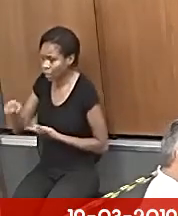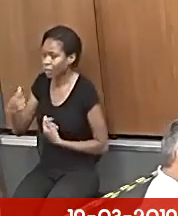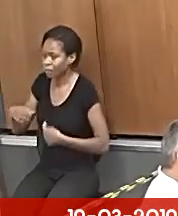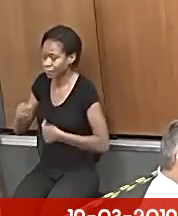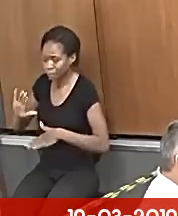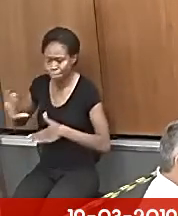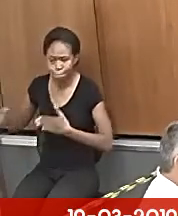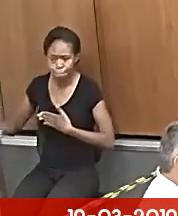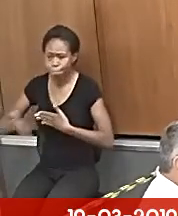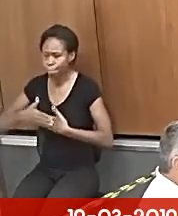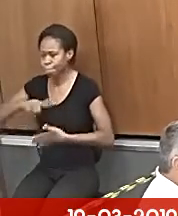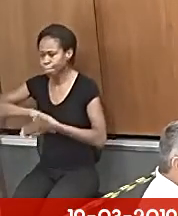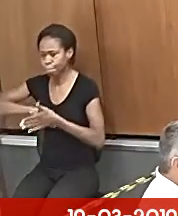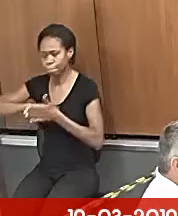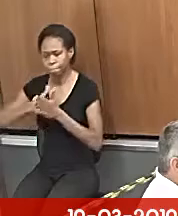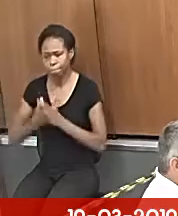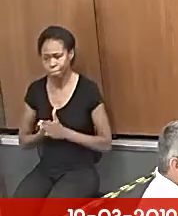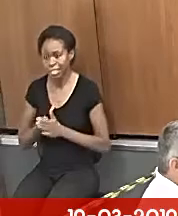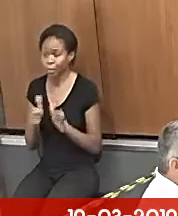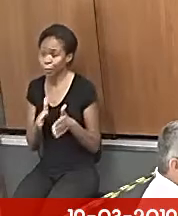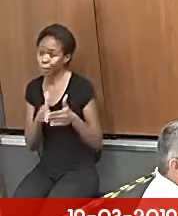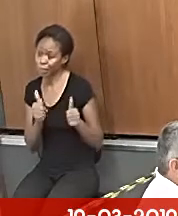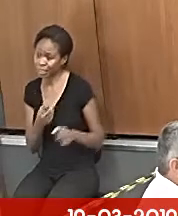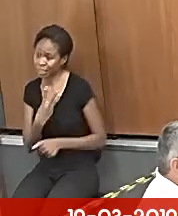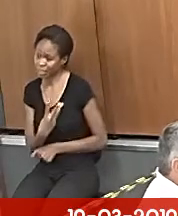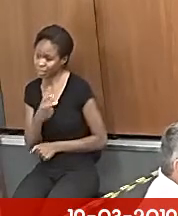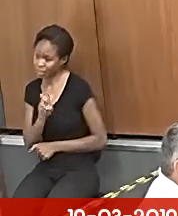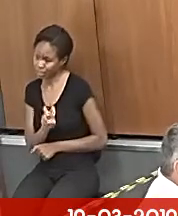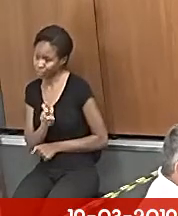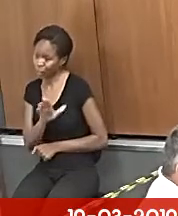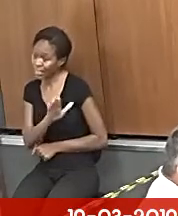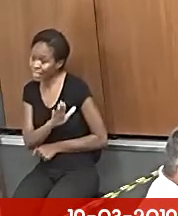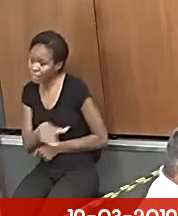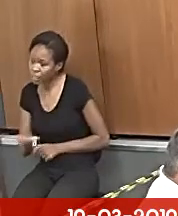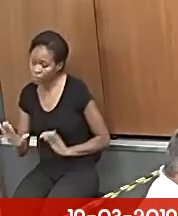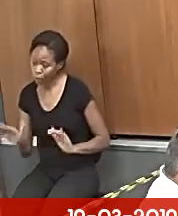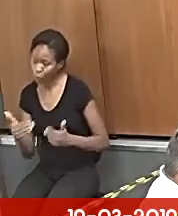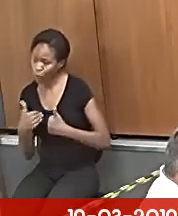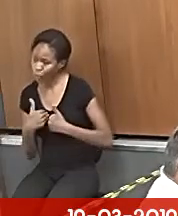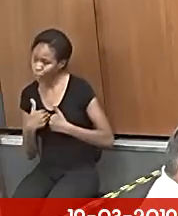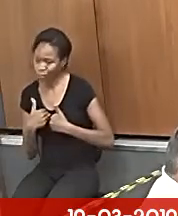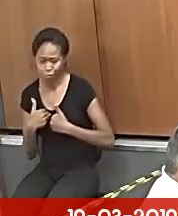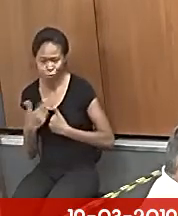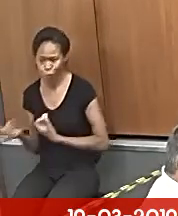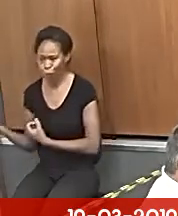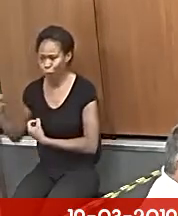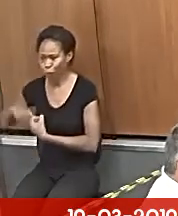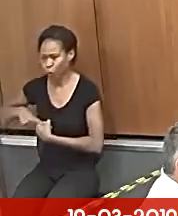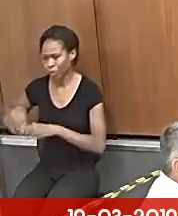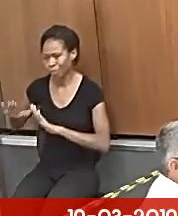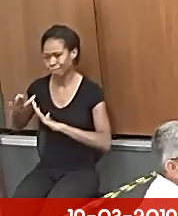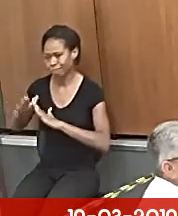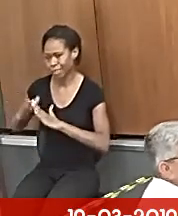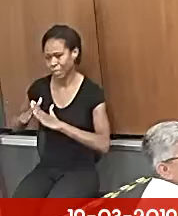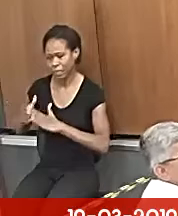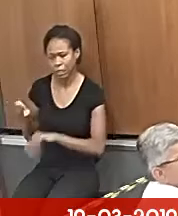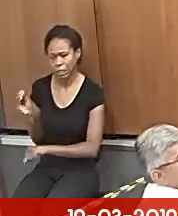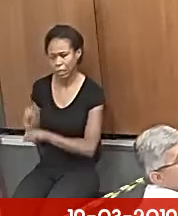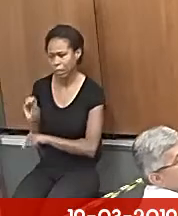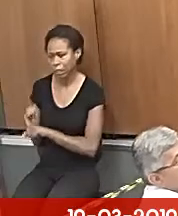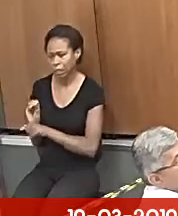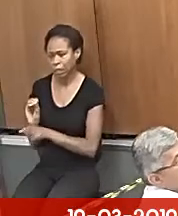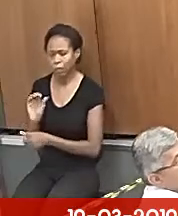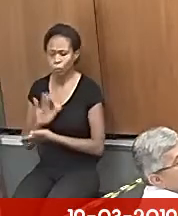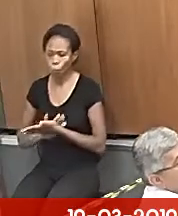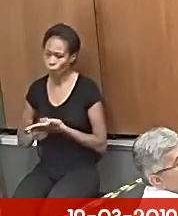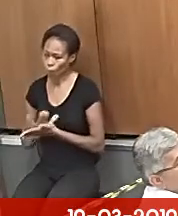e pedir para que 35 crianças autistas possam voltar para a sua casa sem o devido atendimento